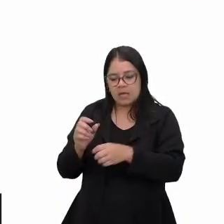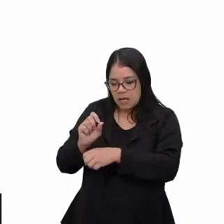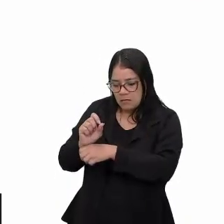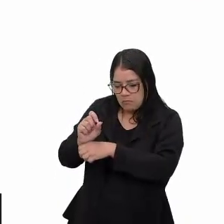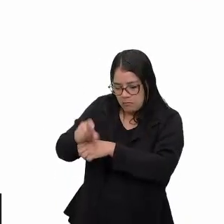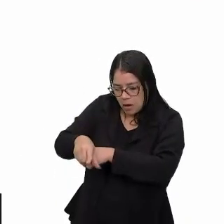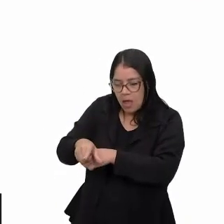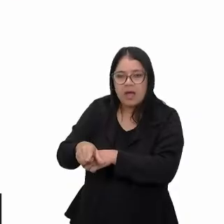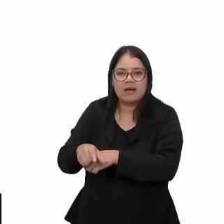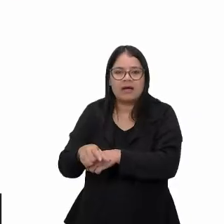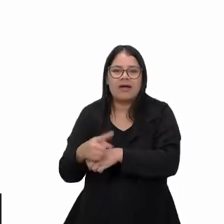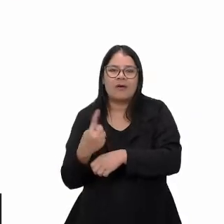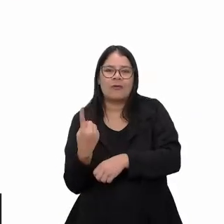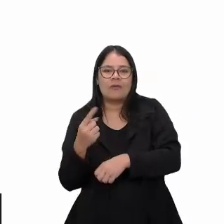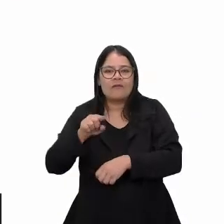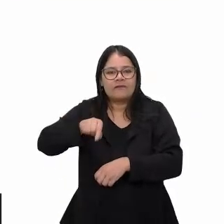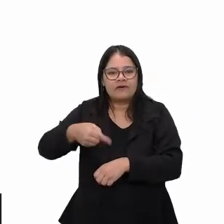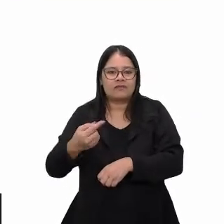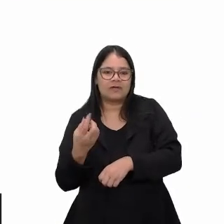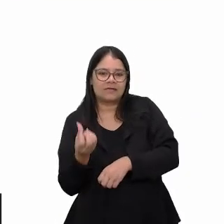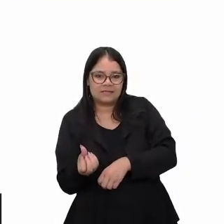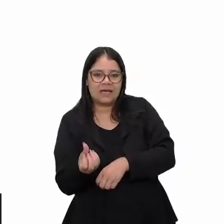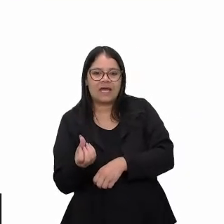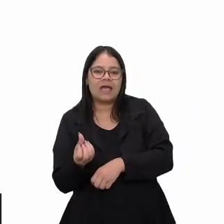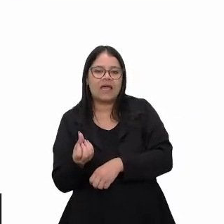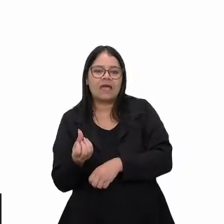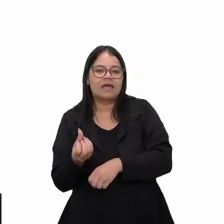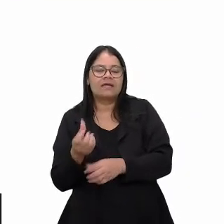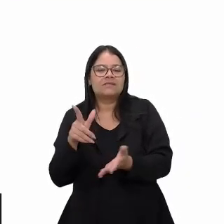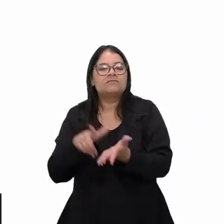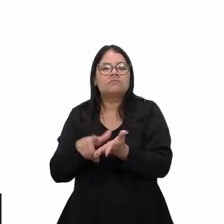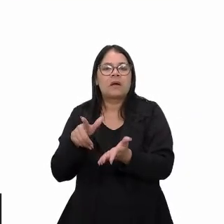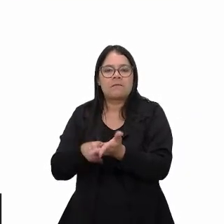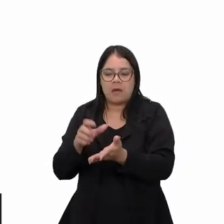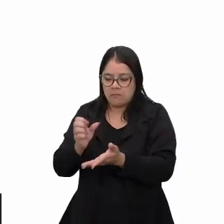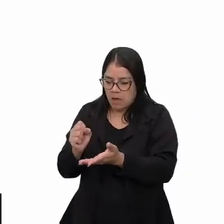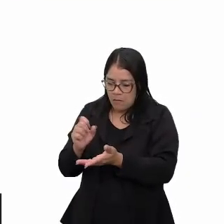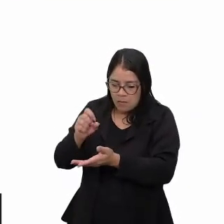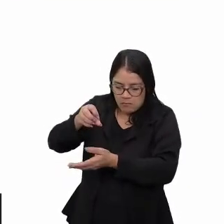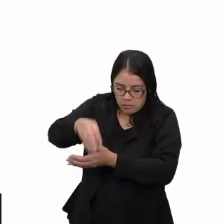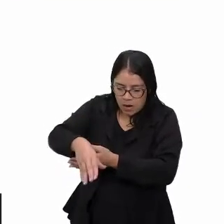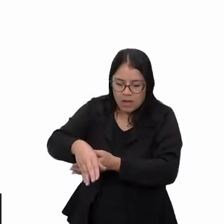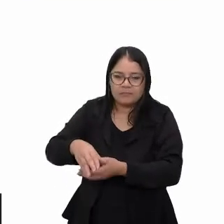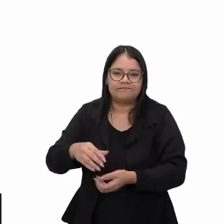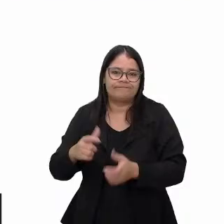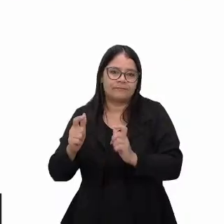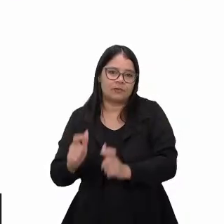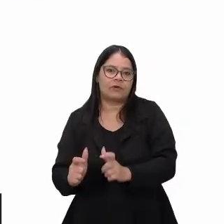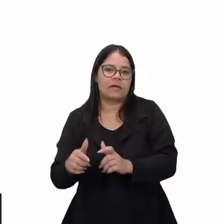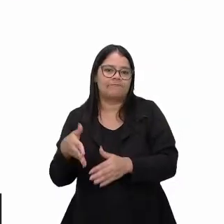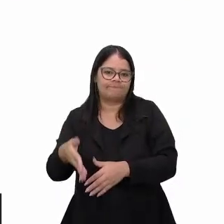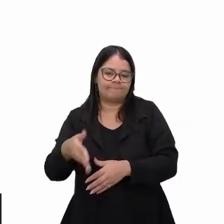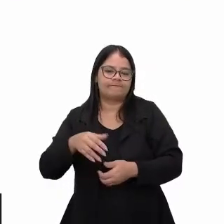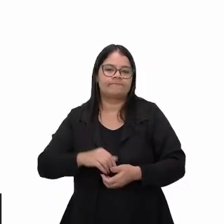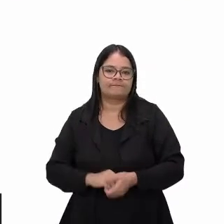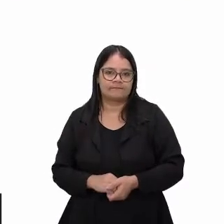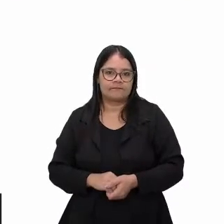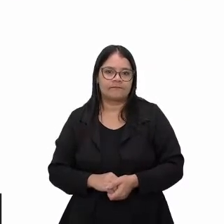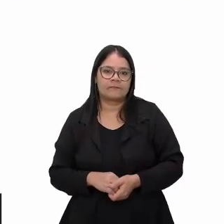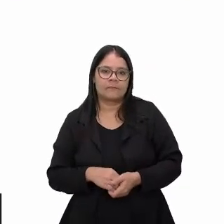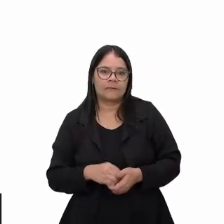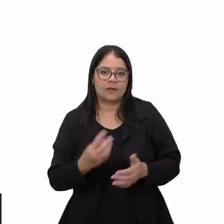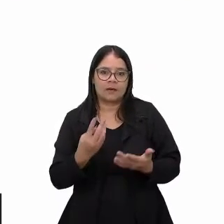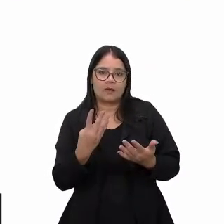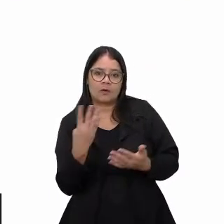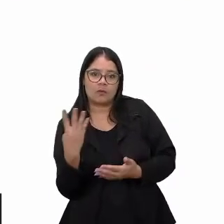descarta cerca de 1,6 quilogramas de resíduo de papel, né? E aí, 4